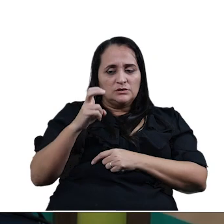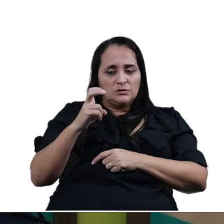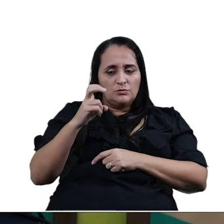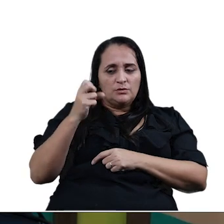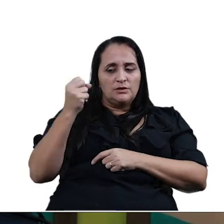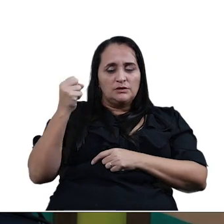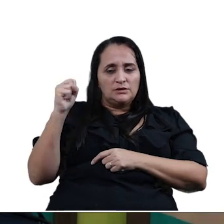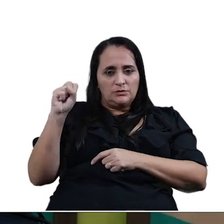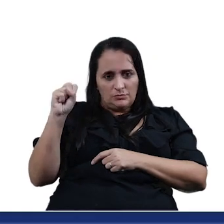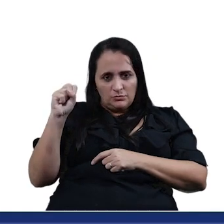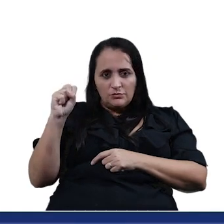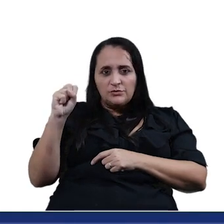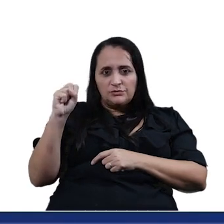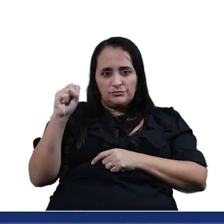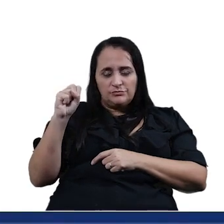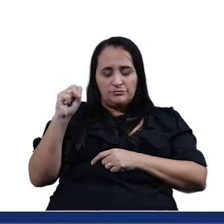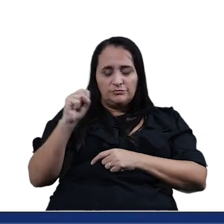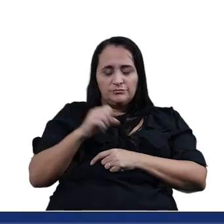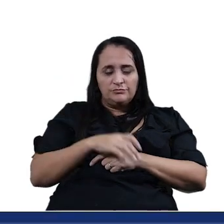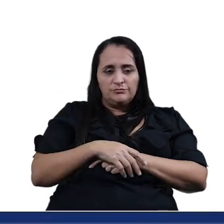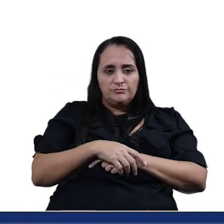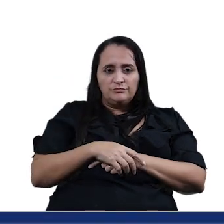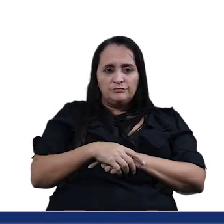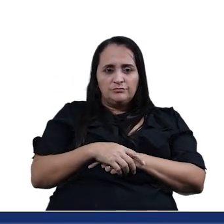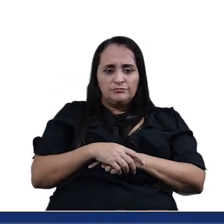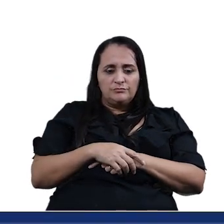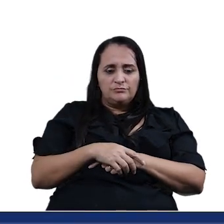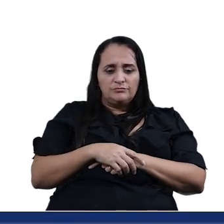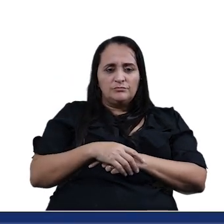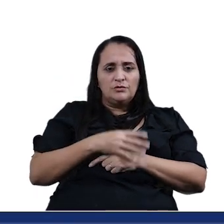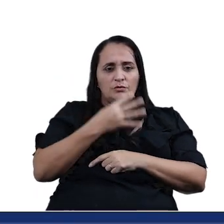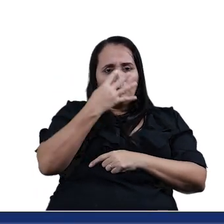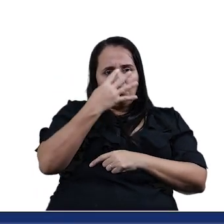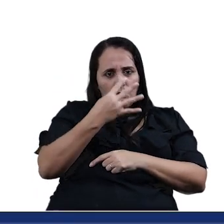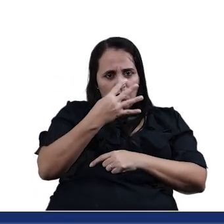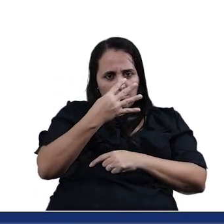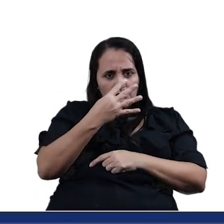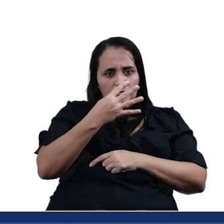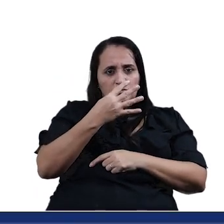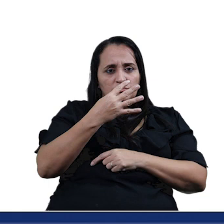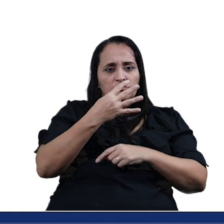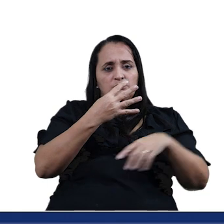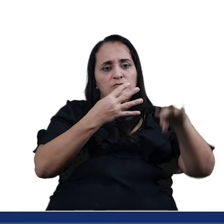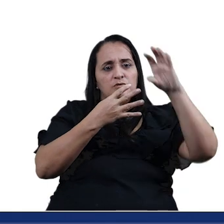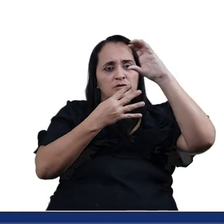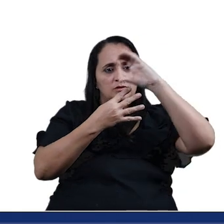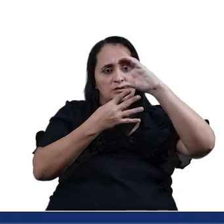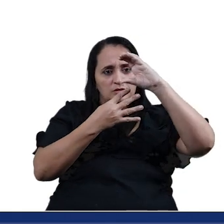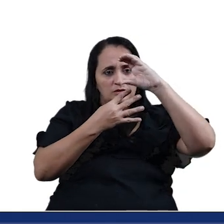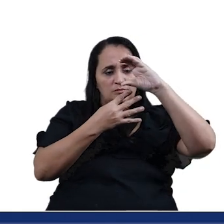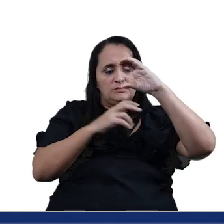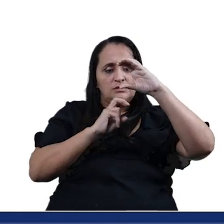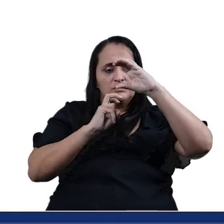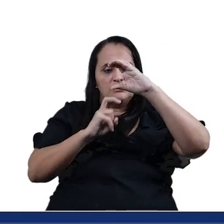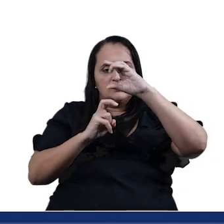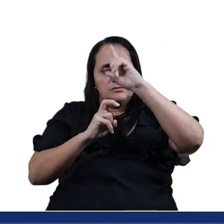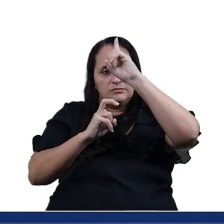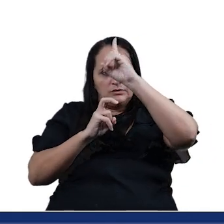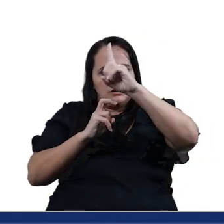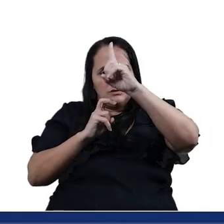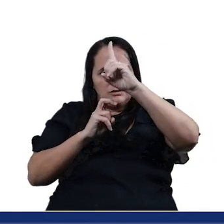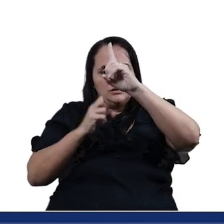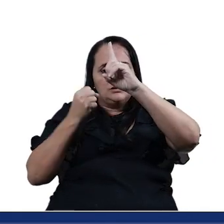458. Compreenderam? 458. 4 centenas, 5 dezenas,